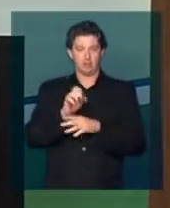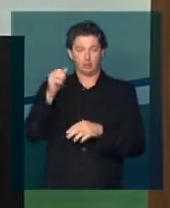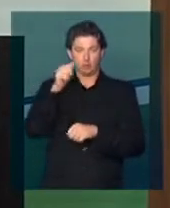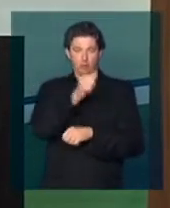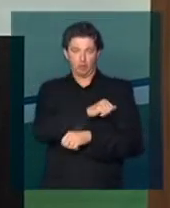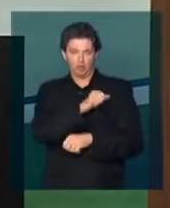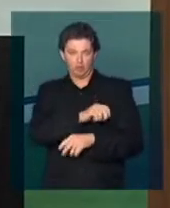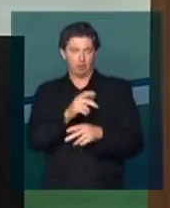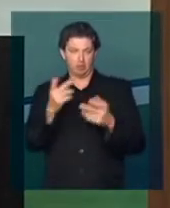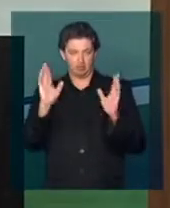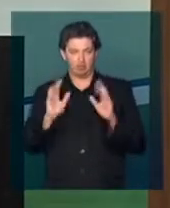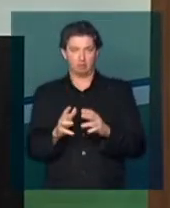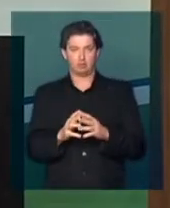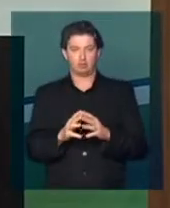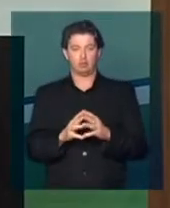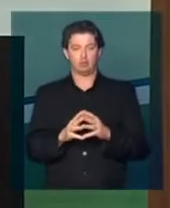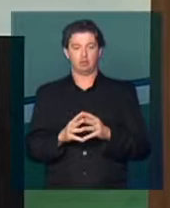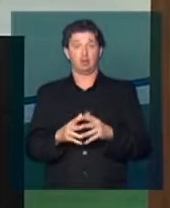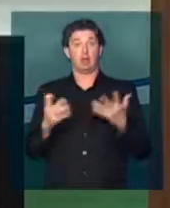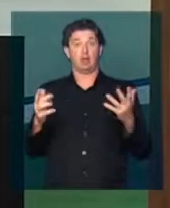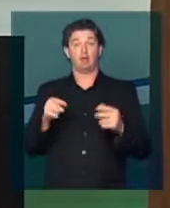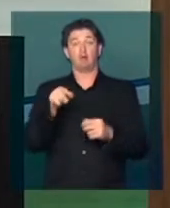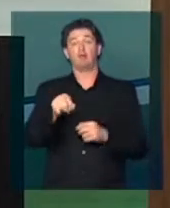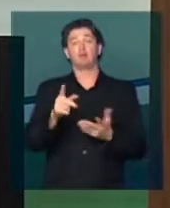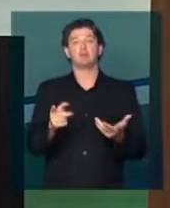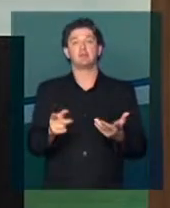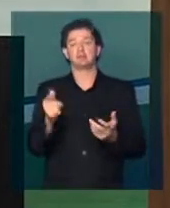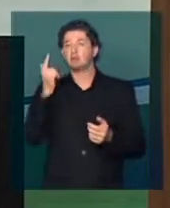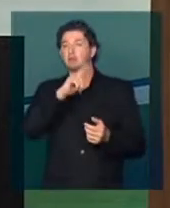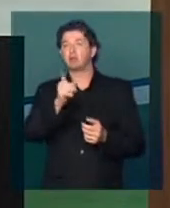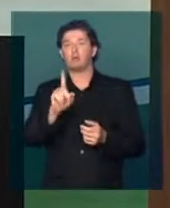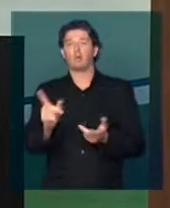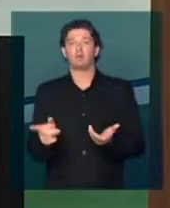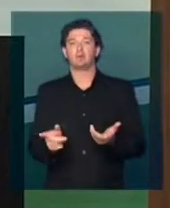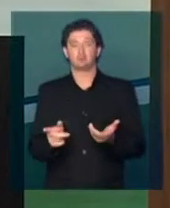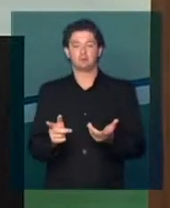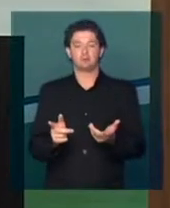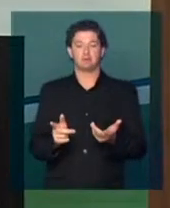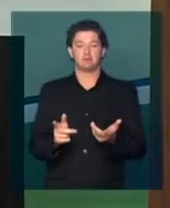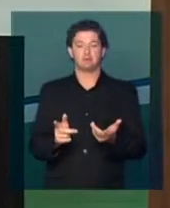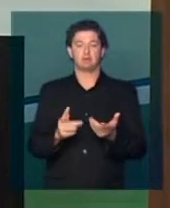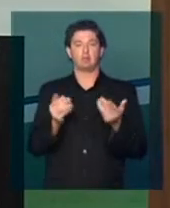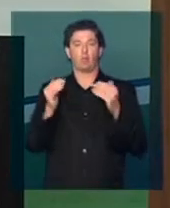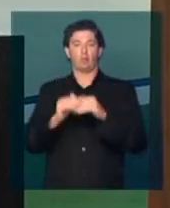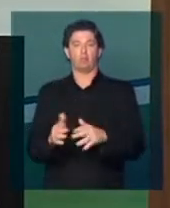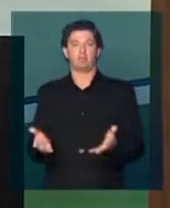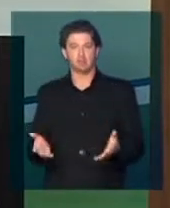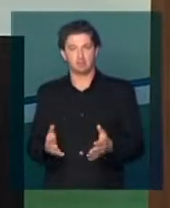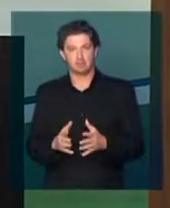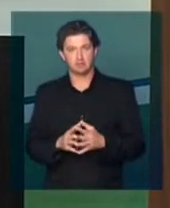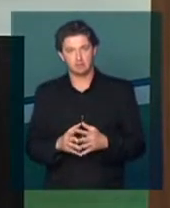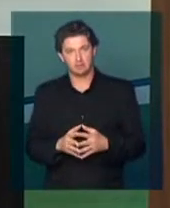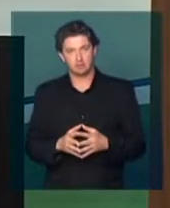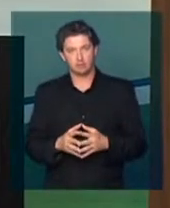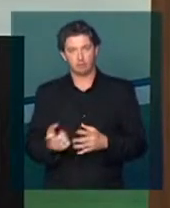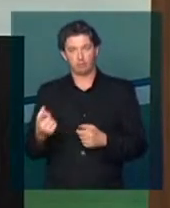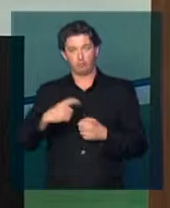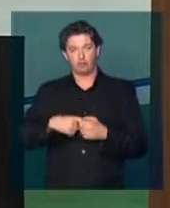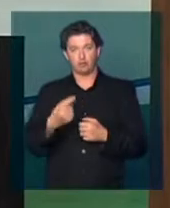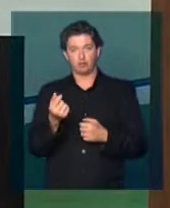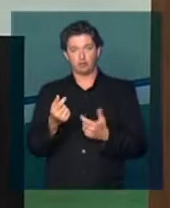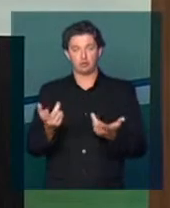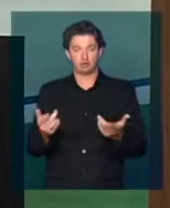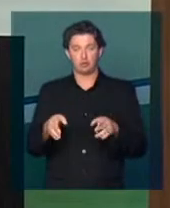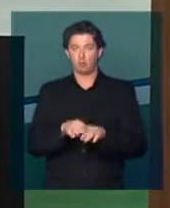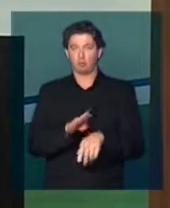os dois, por exemplo, e que você não consiga ter a compensação sendo ressarcida ao